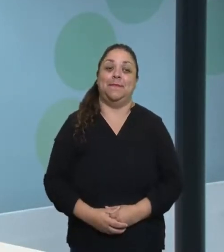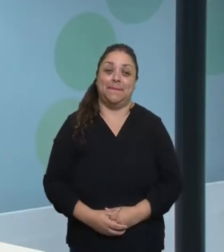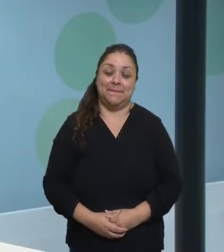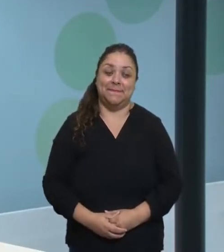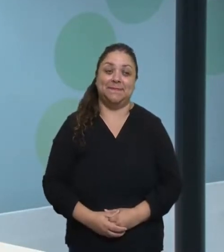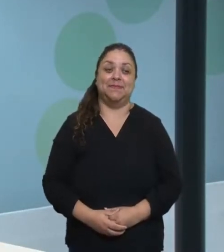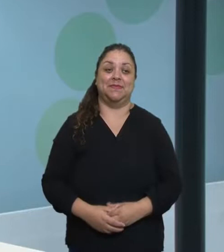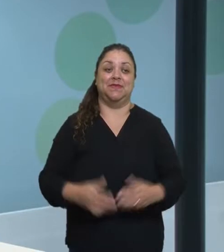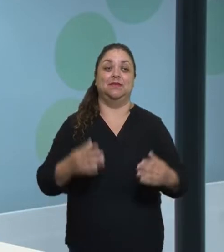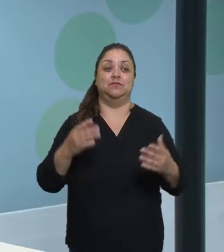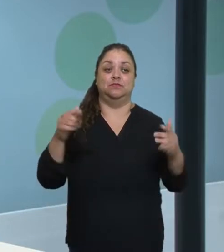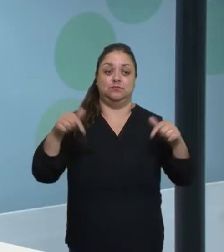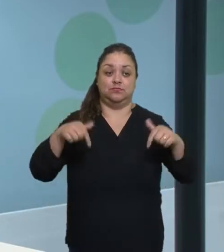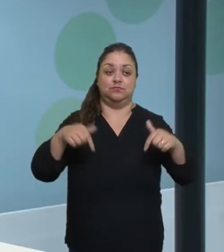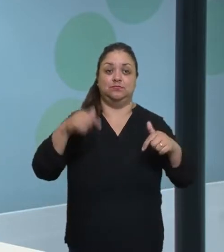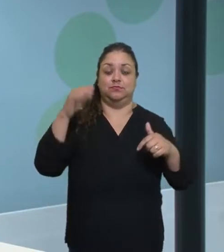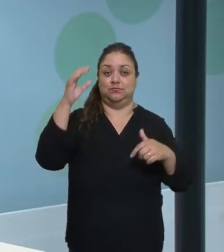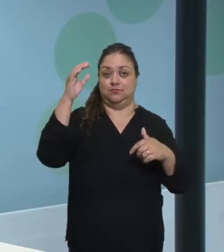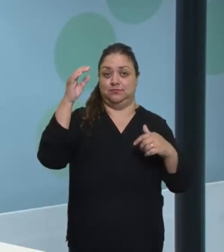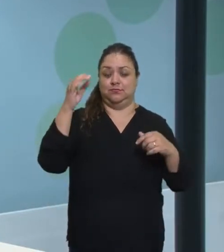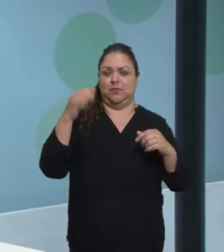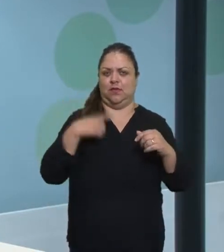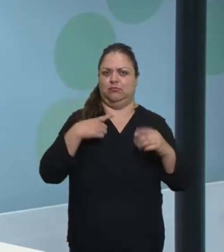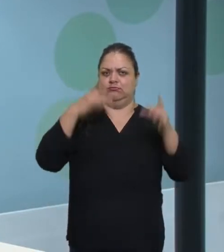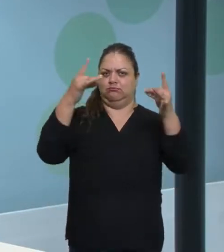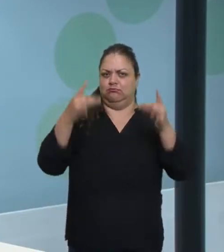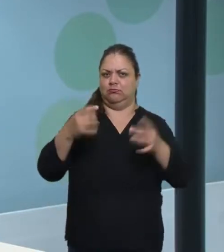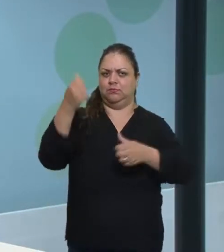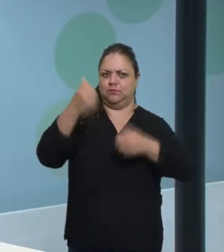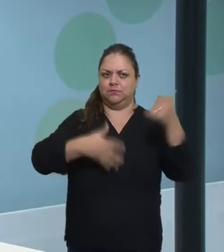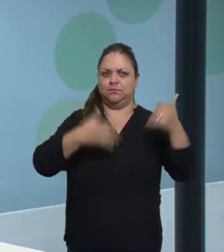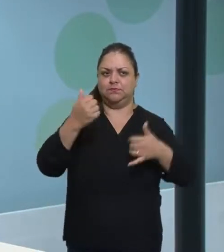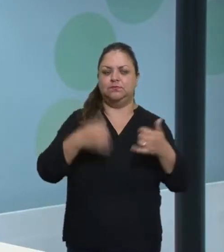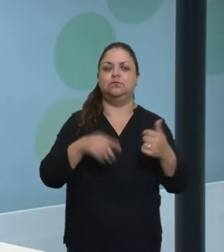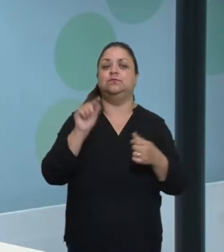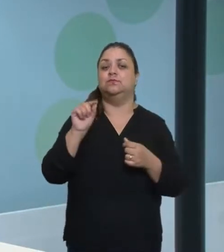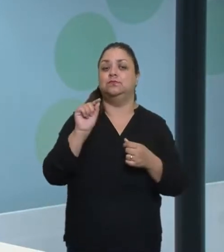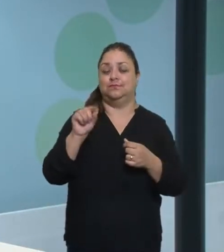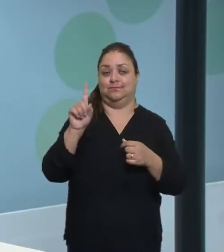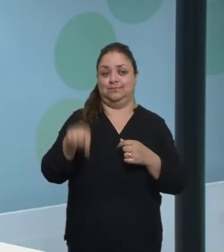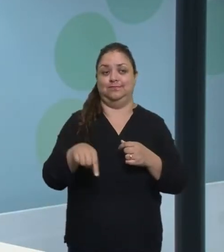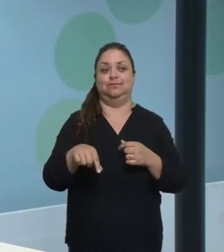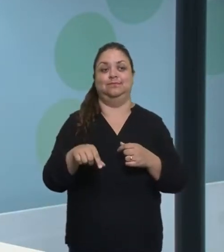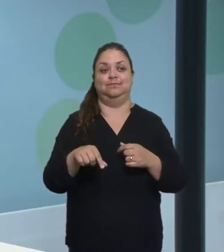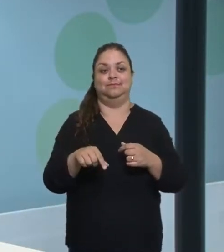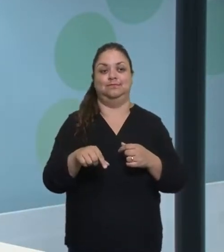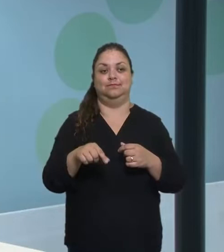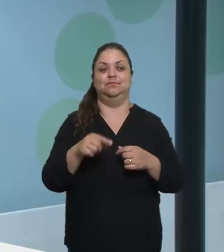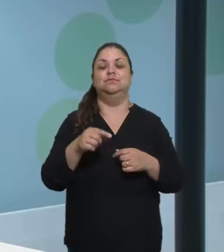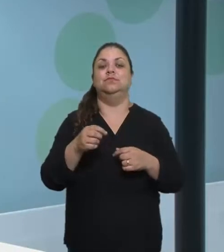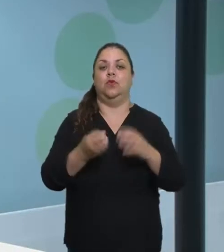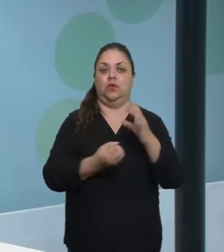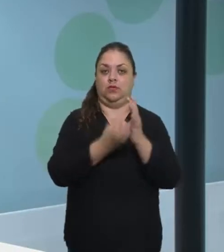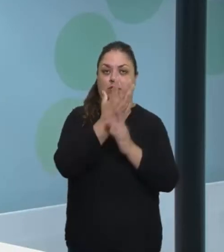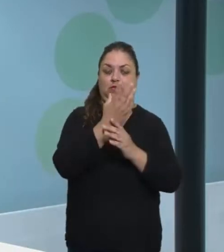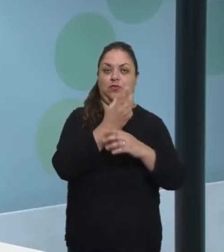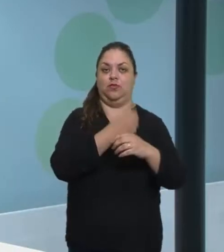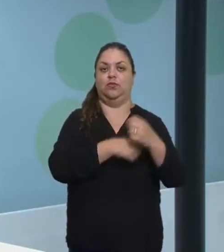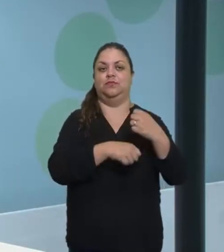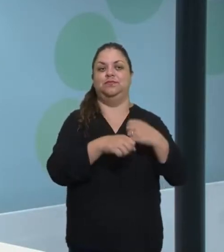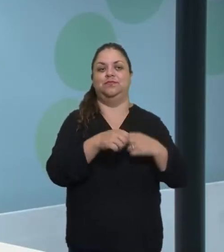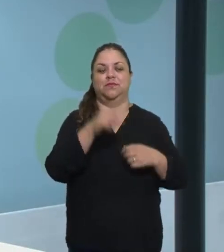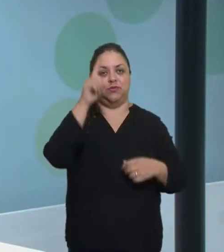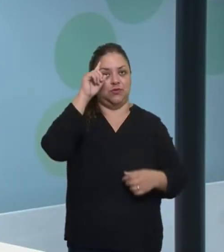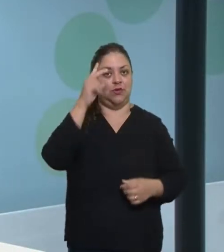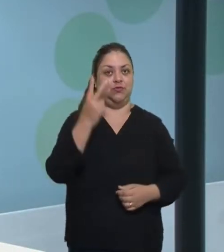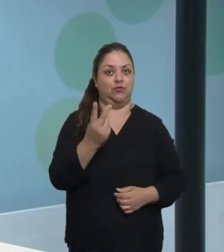princípio os critérios que eu estarei aqui explicando é trata-se já de uma formação que ocorreu no dia do Estado